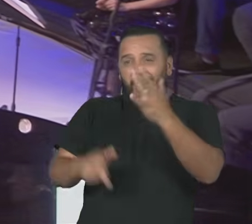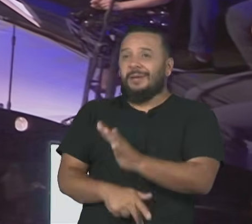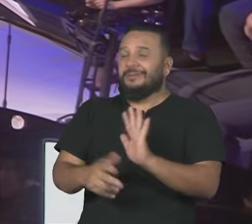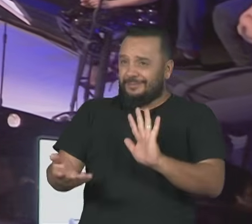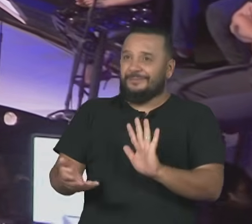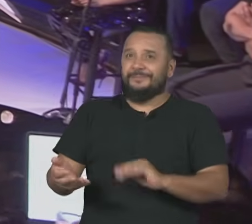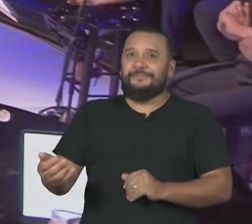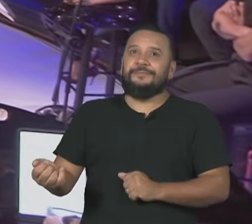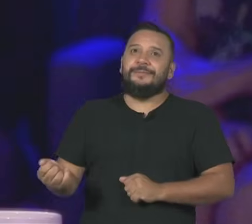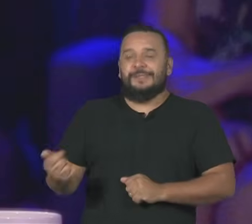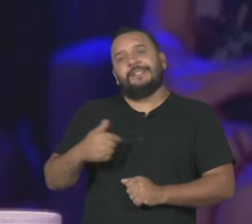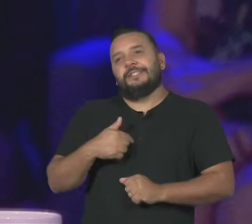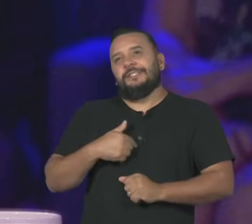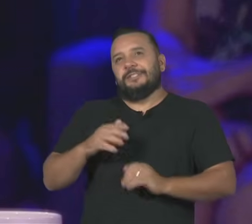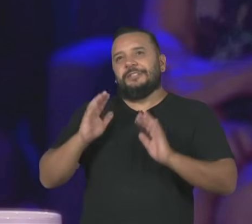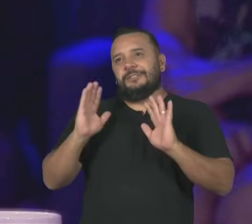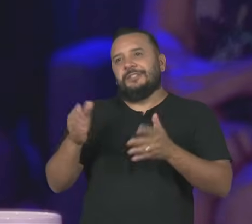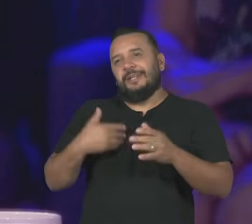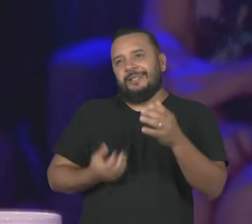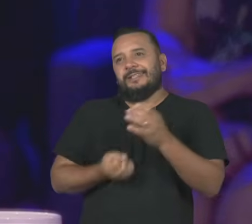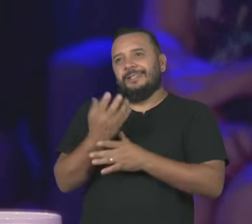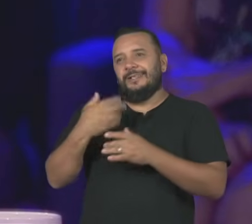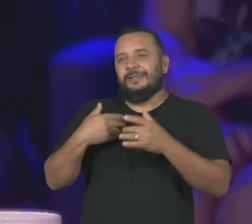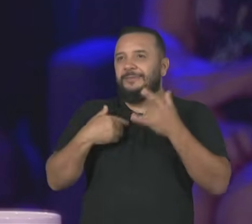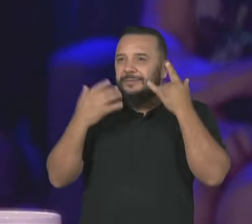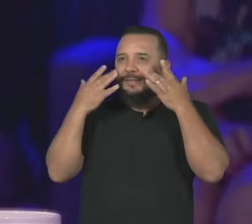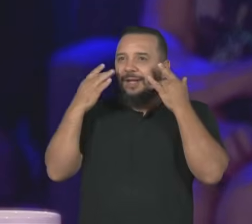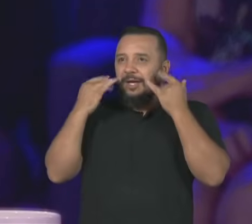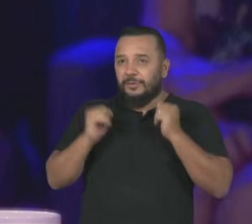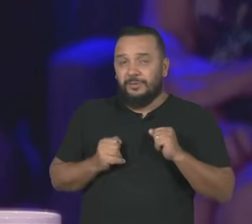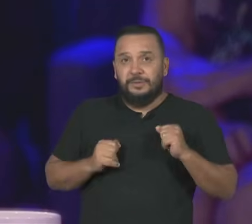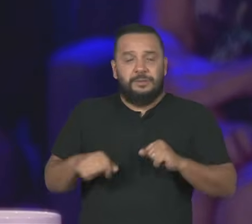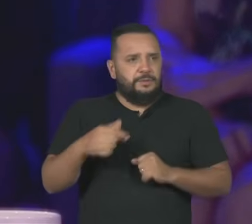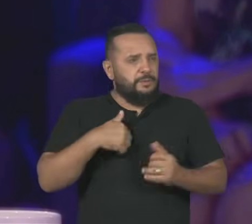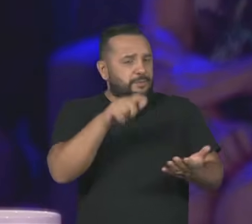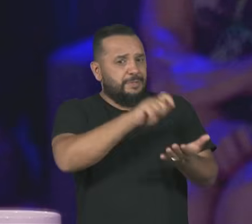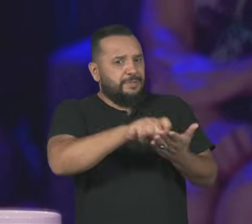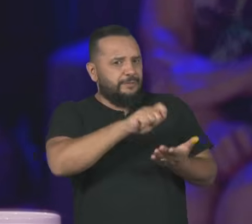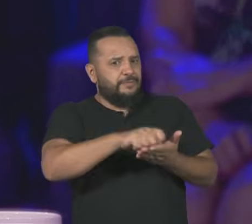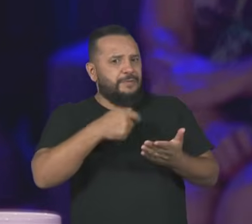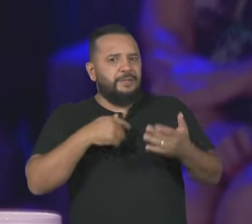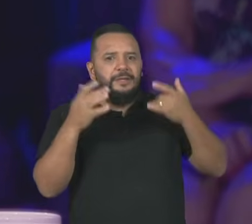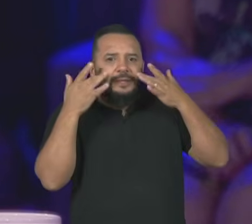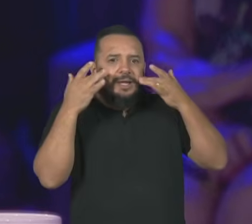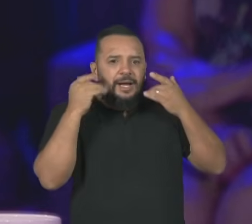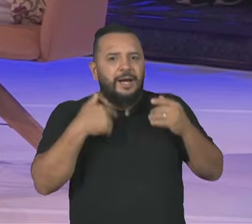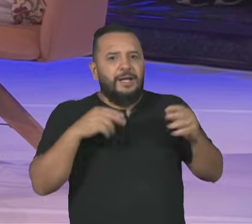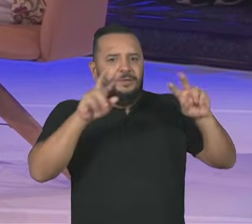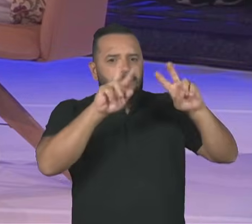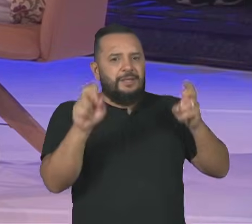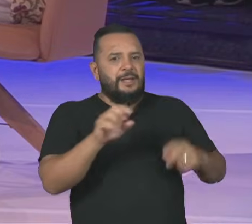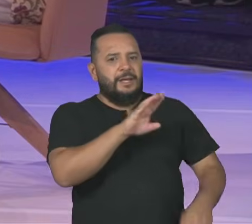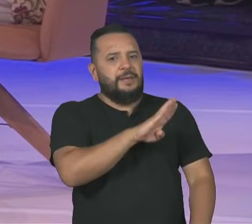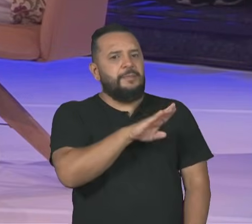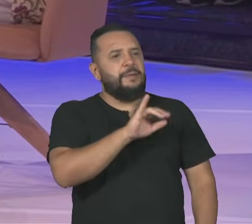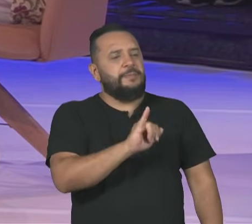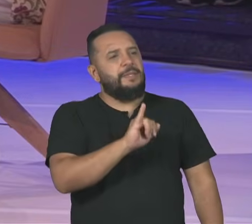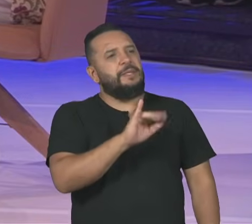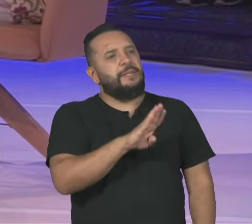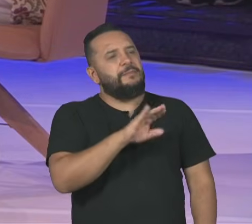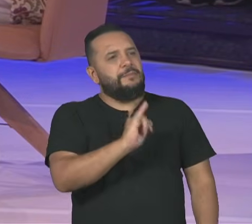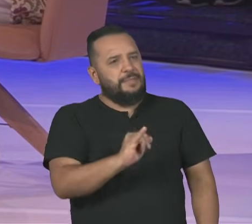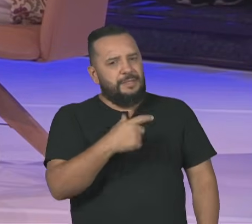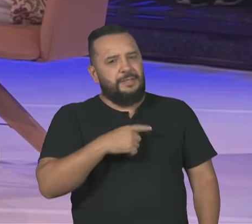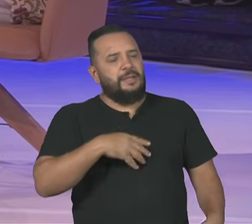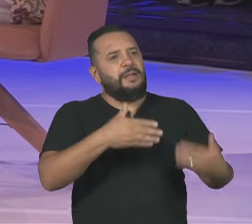esse feitio. Você sabe, Ana Lúcia, que eu escrevi uma peça sobre a Bibi Ferreira, né? Sim, Na reinauguração sim.